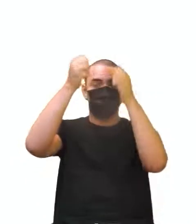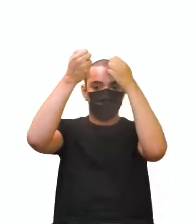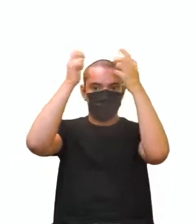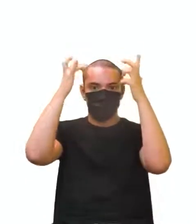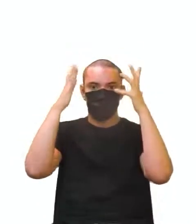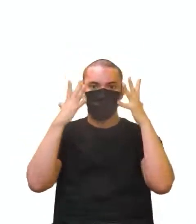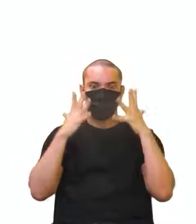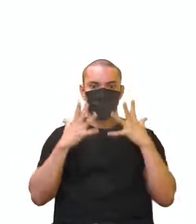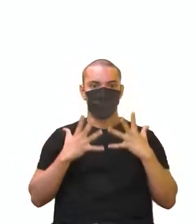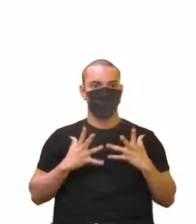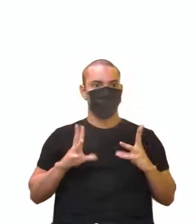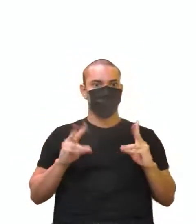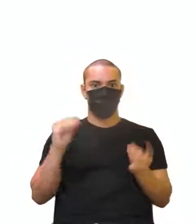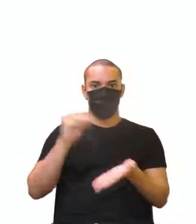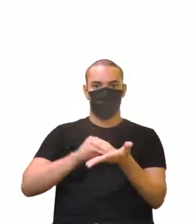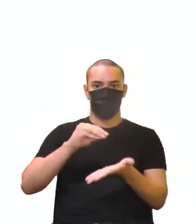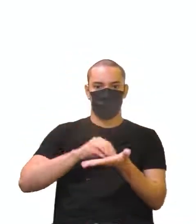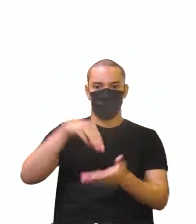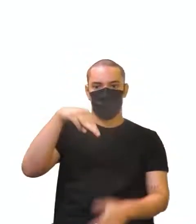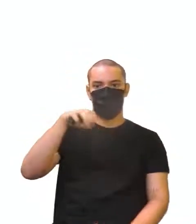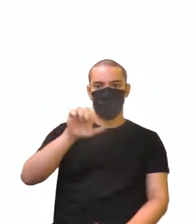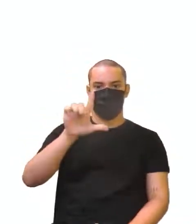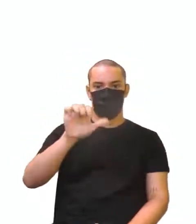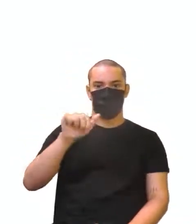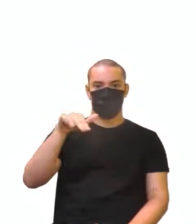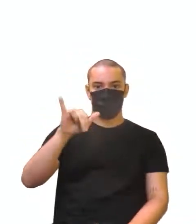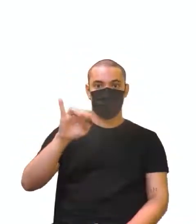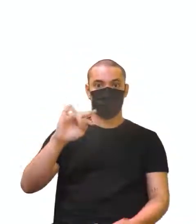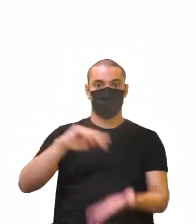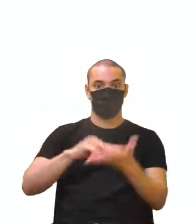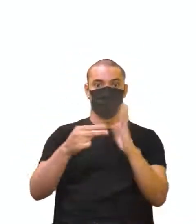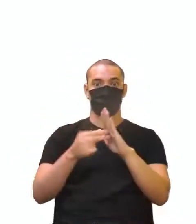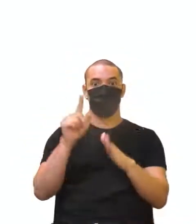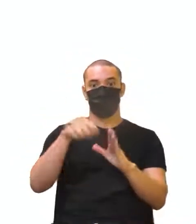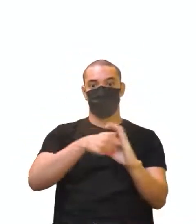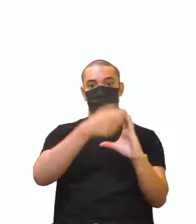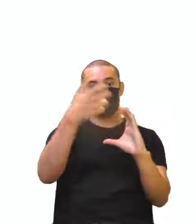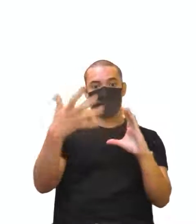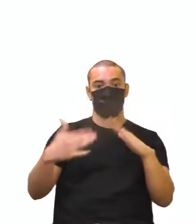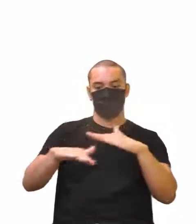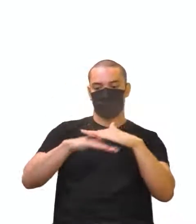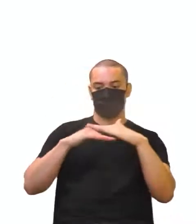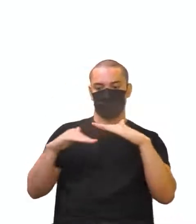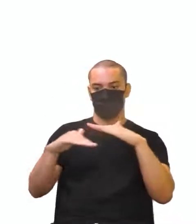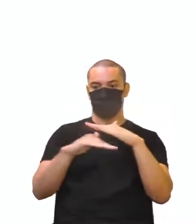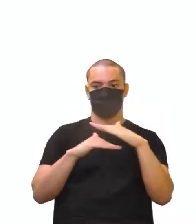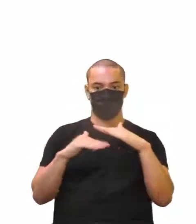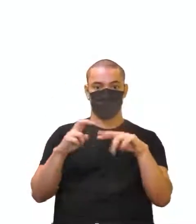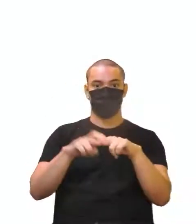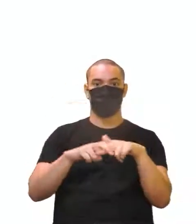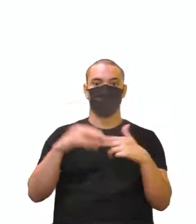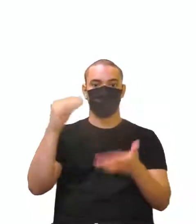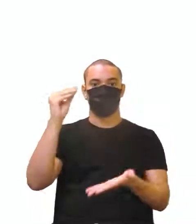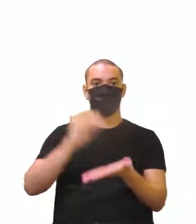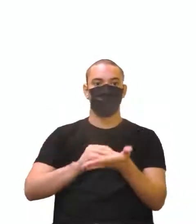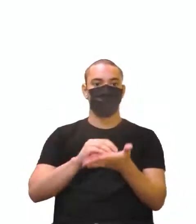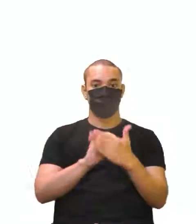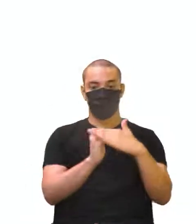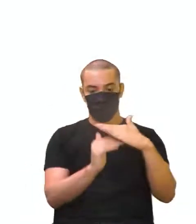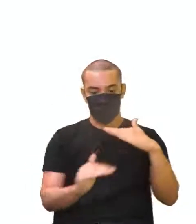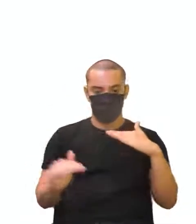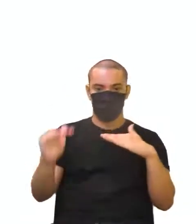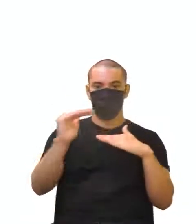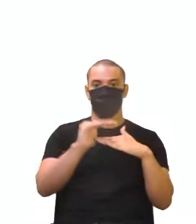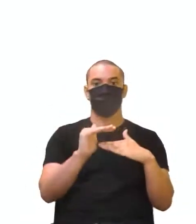produção de melanina, né? Não tem produção de melanina. E é uma característica recessiva. É uma característica recessiva, quer dizer que ela só vai se manifestar